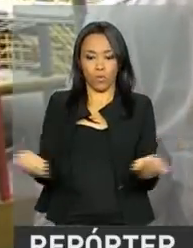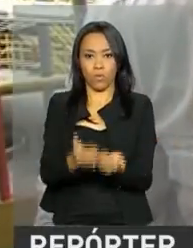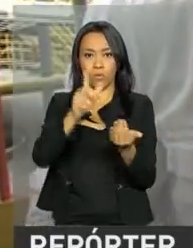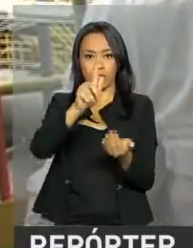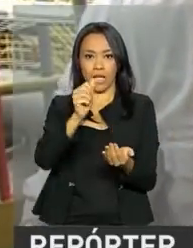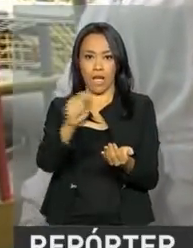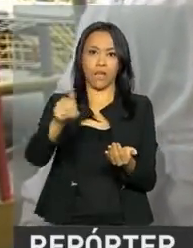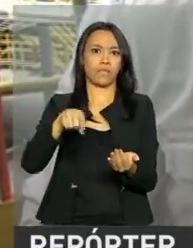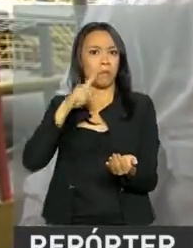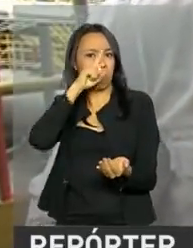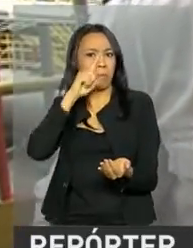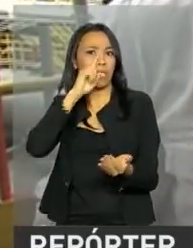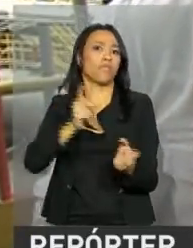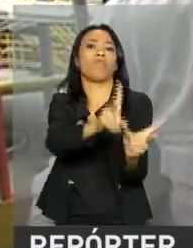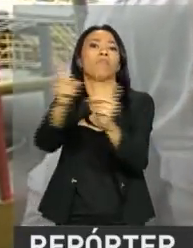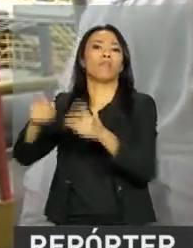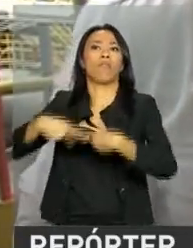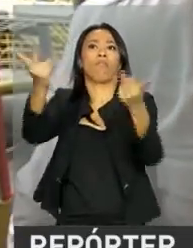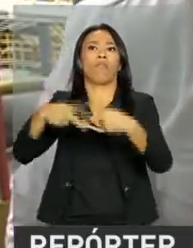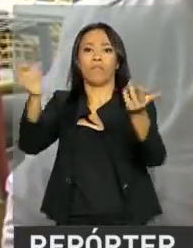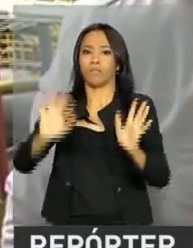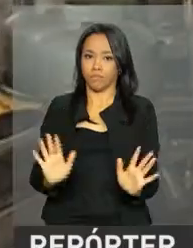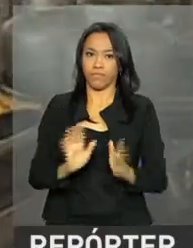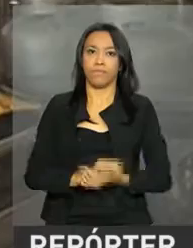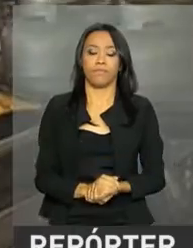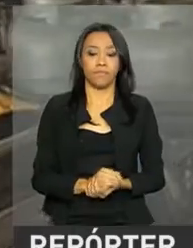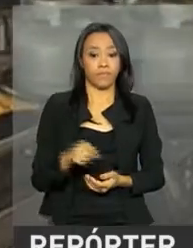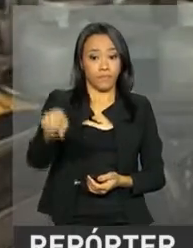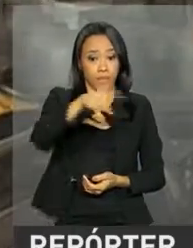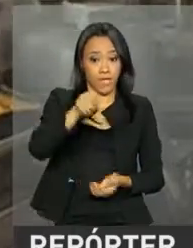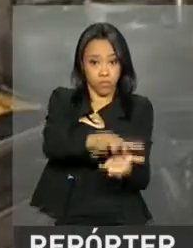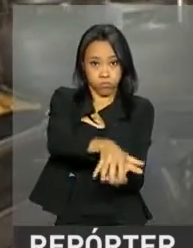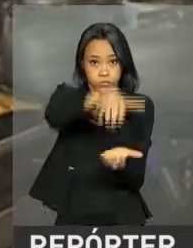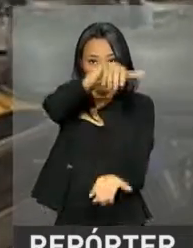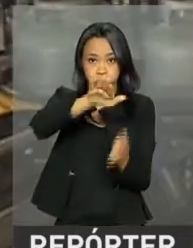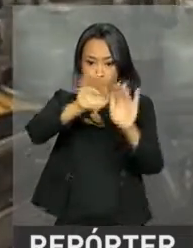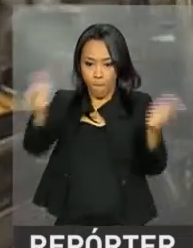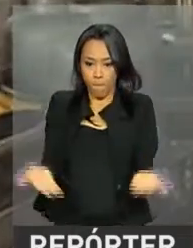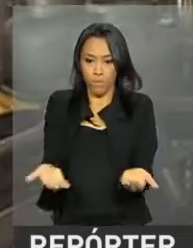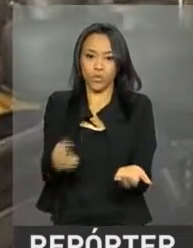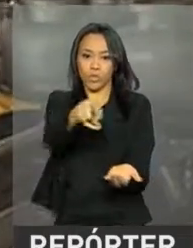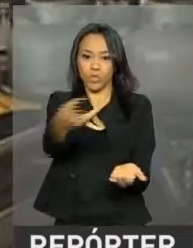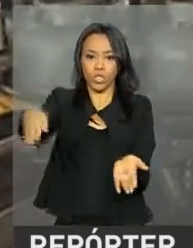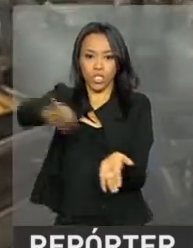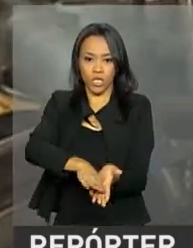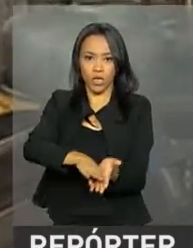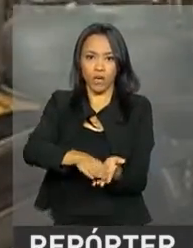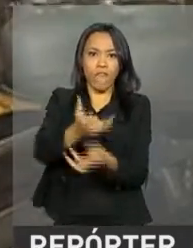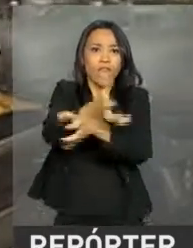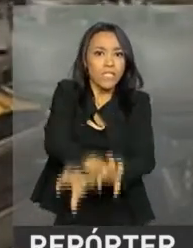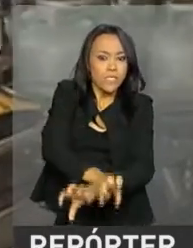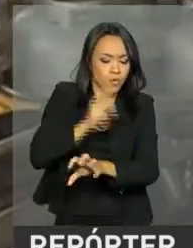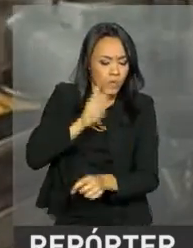sem oferecer risco à segurança dos consumidores os botijões vazios que chegam à unidade são avaliados de acordo